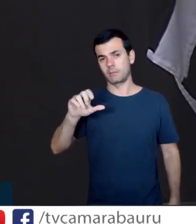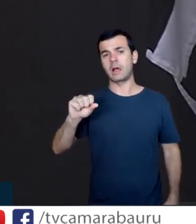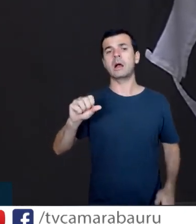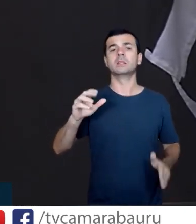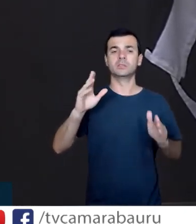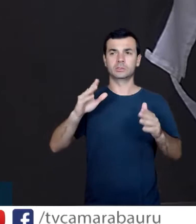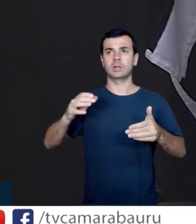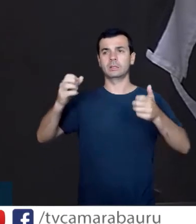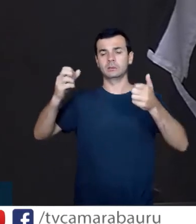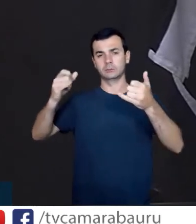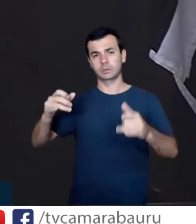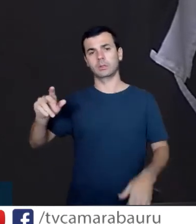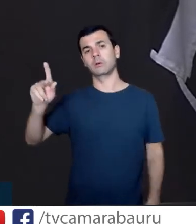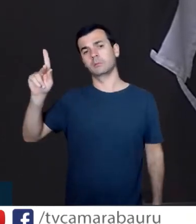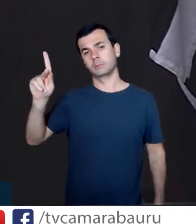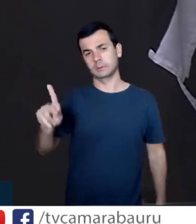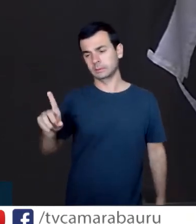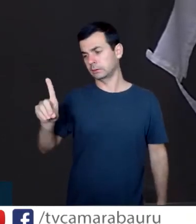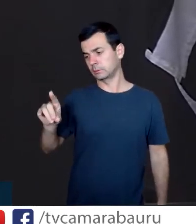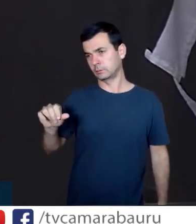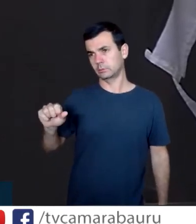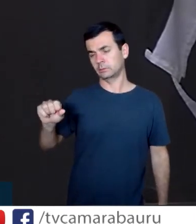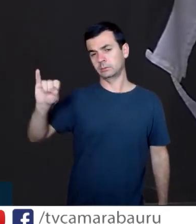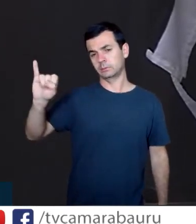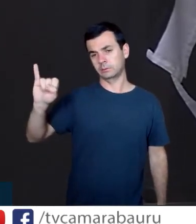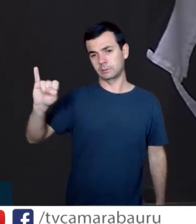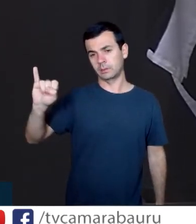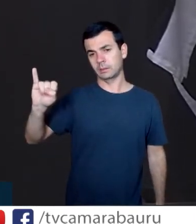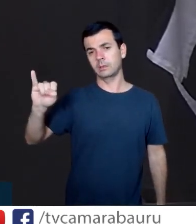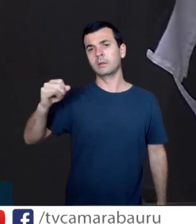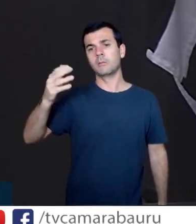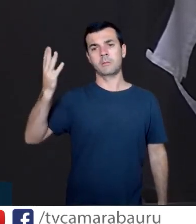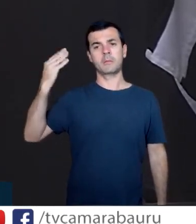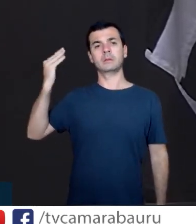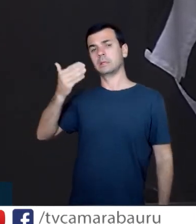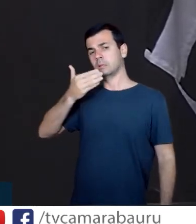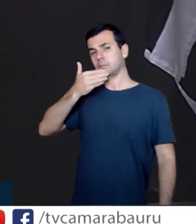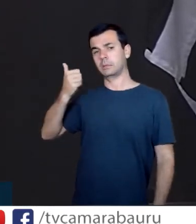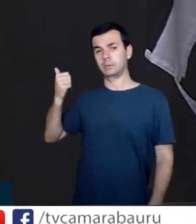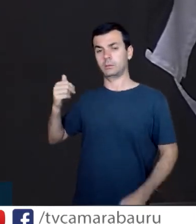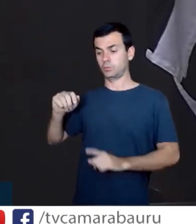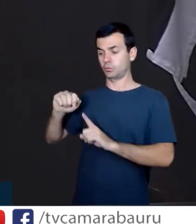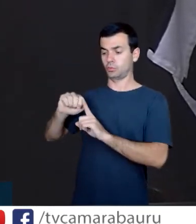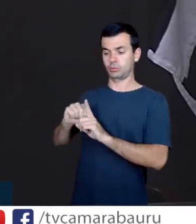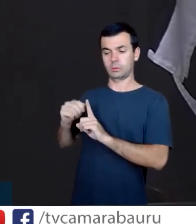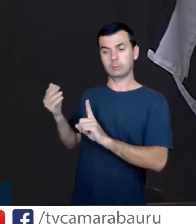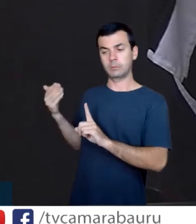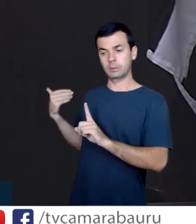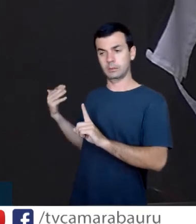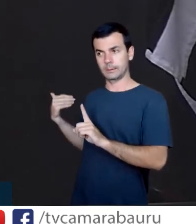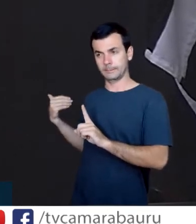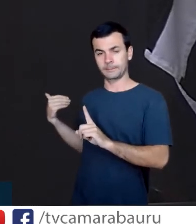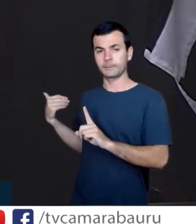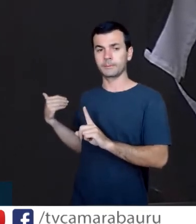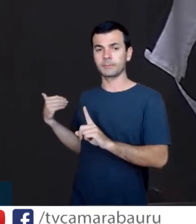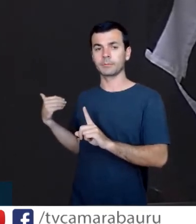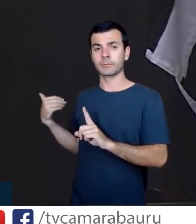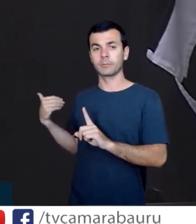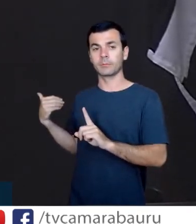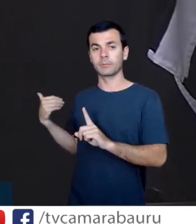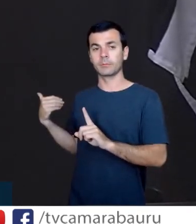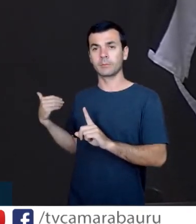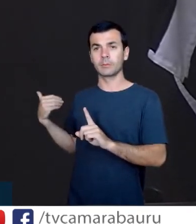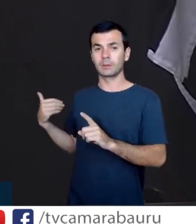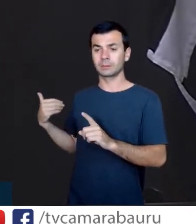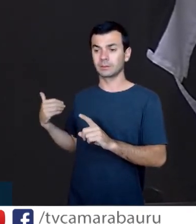do DAE, o DAE piorou muito de 30 dias para cá. É muito grande o prazo que